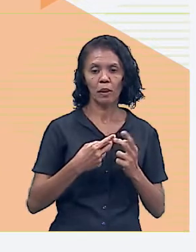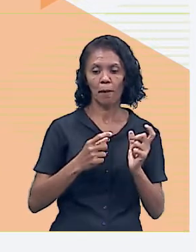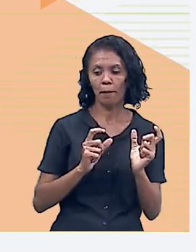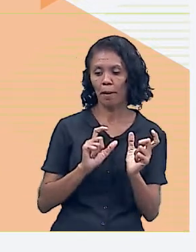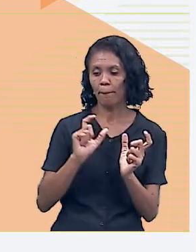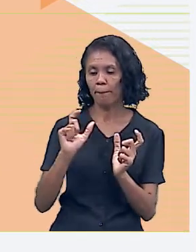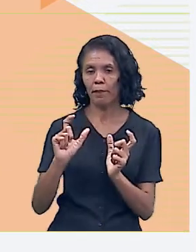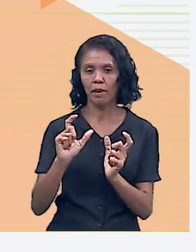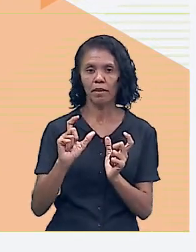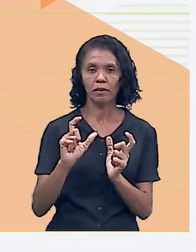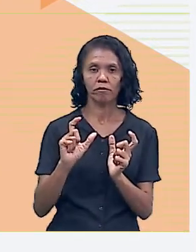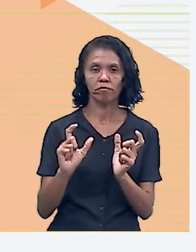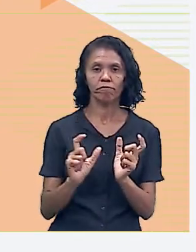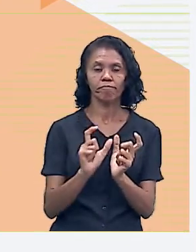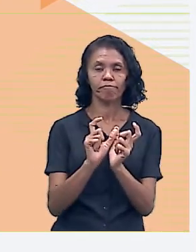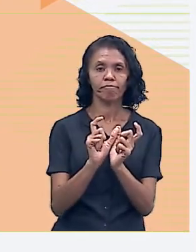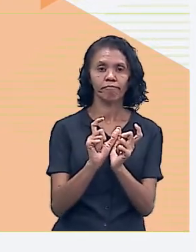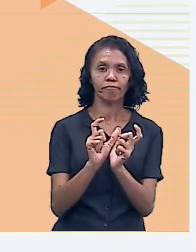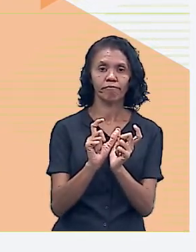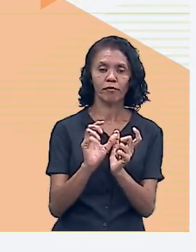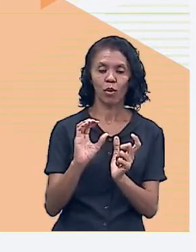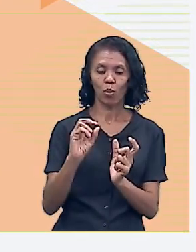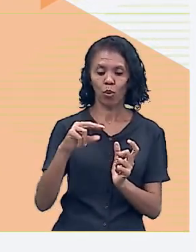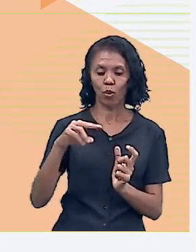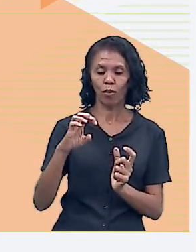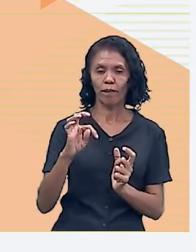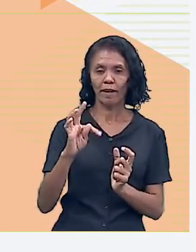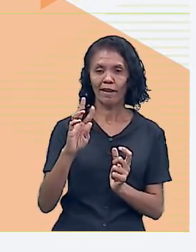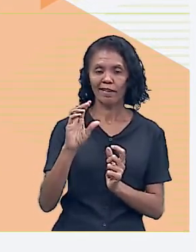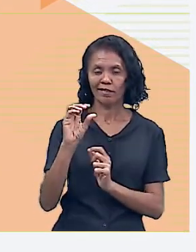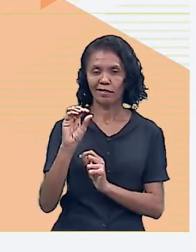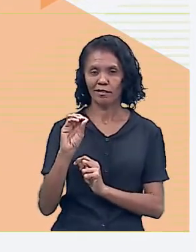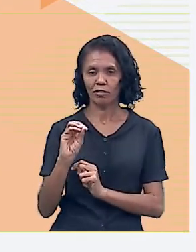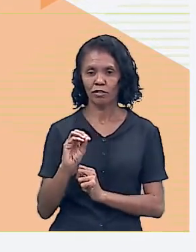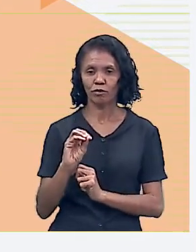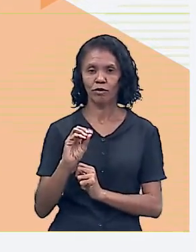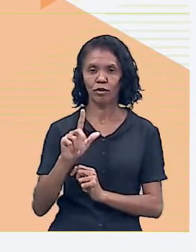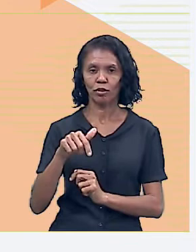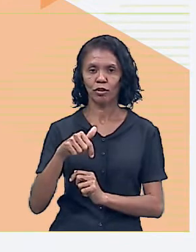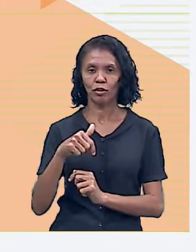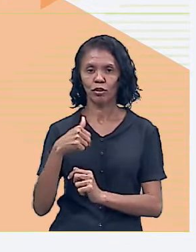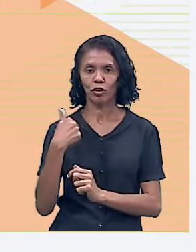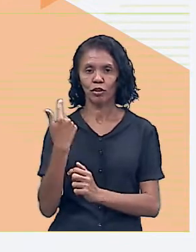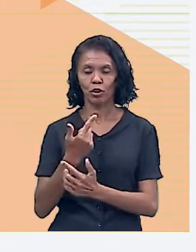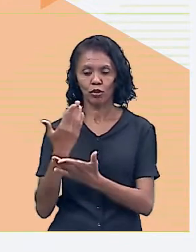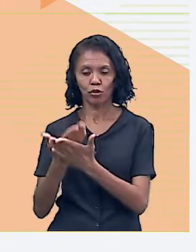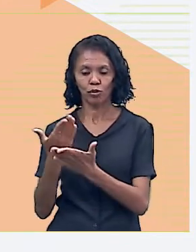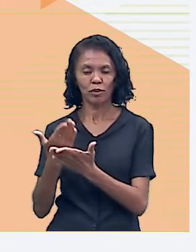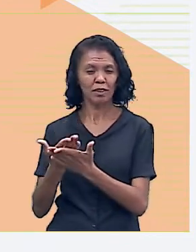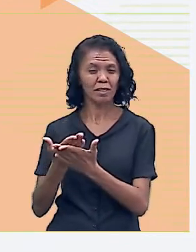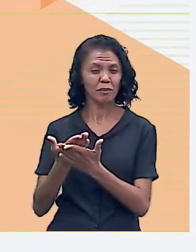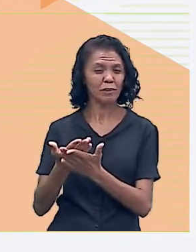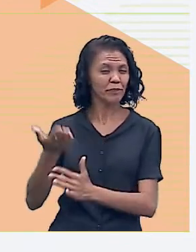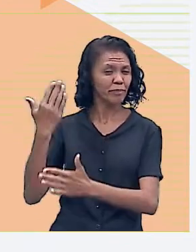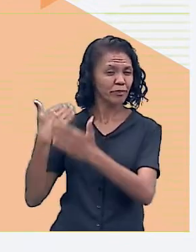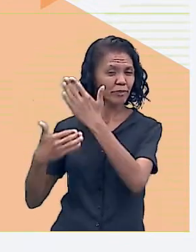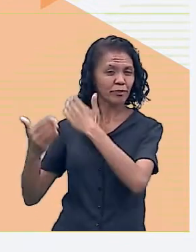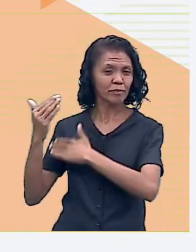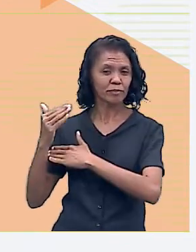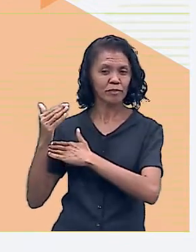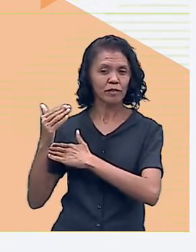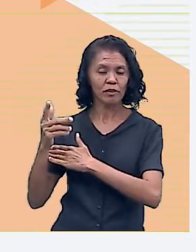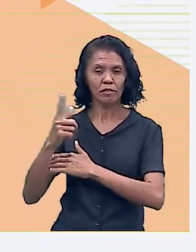você curativo são avaliados pela competência número 4 a gente trabalhou isso na última vez que eu estive aqui com vocês e vocês vão utilizar